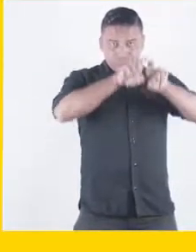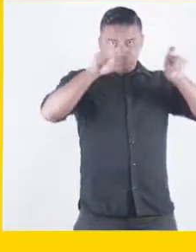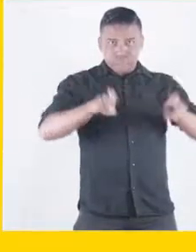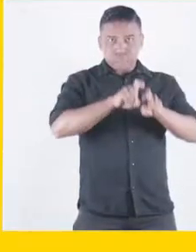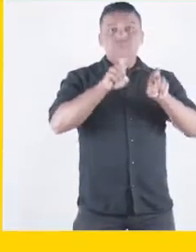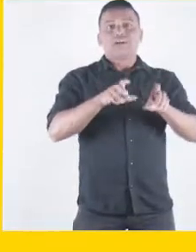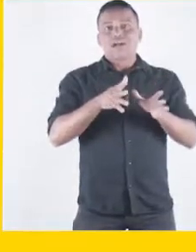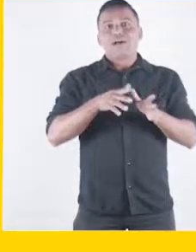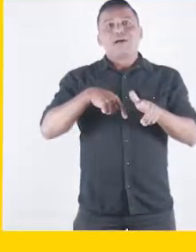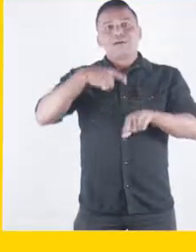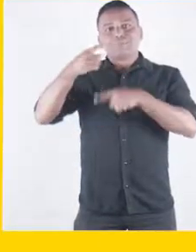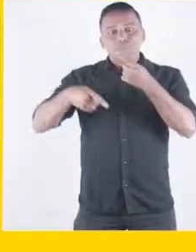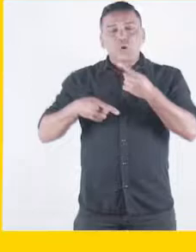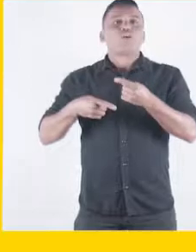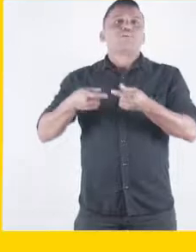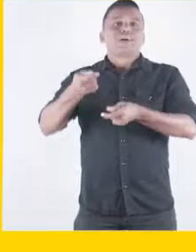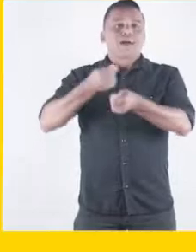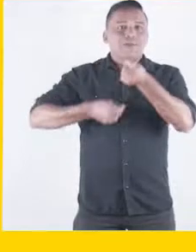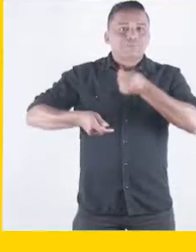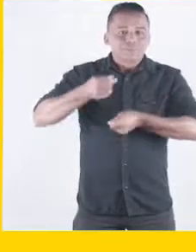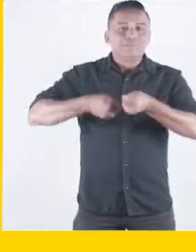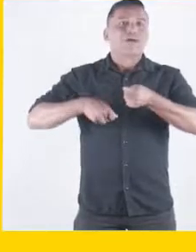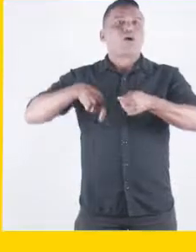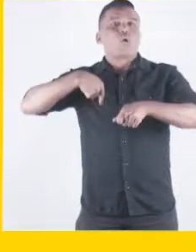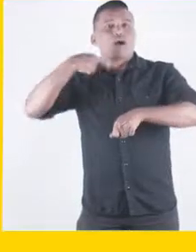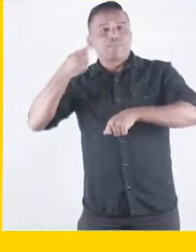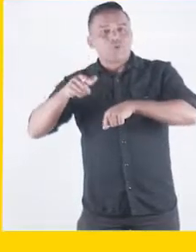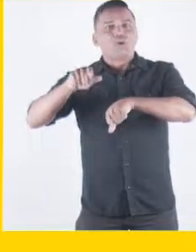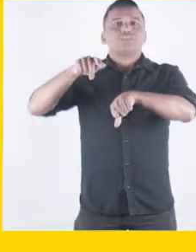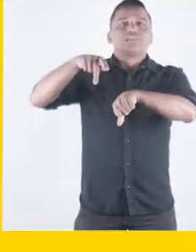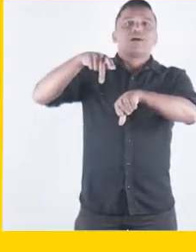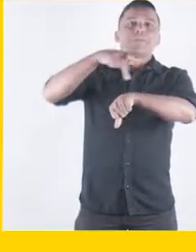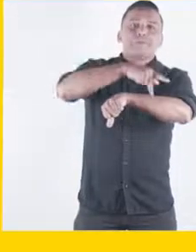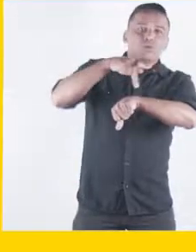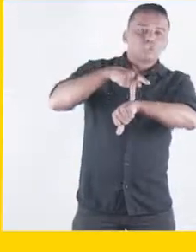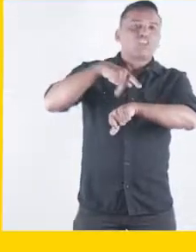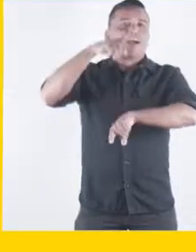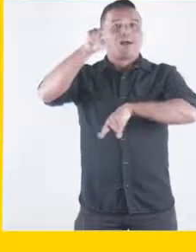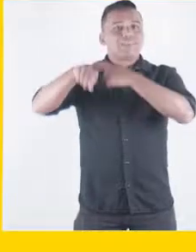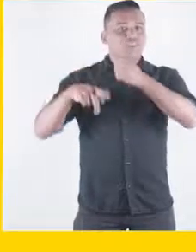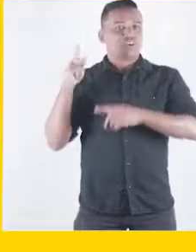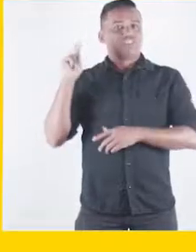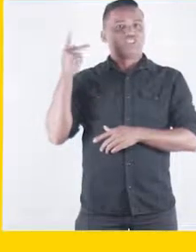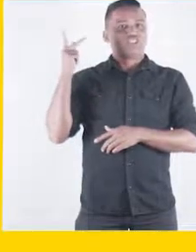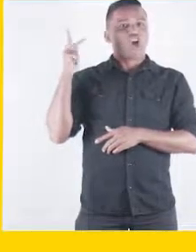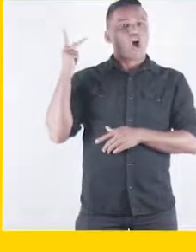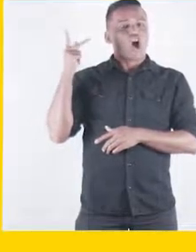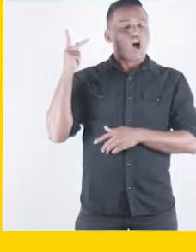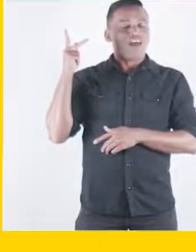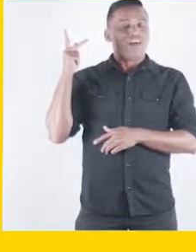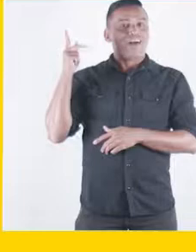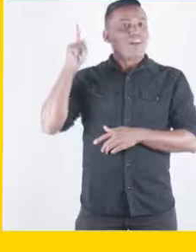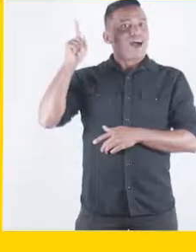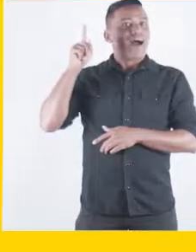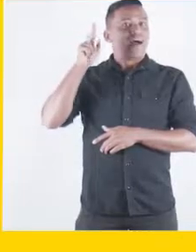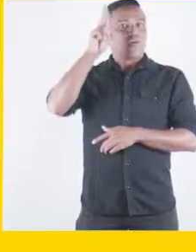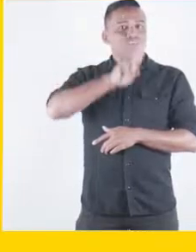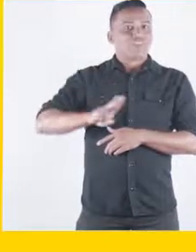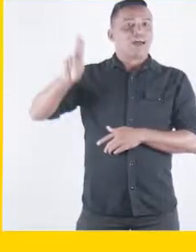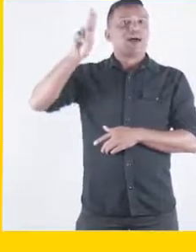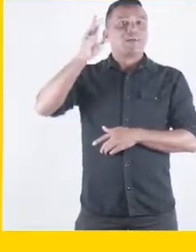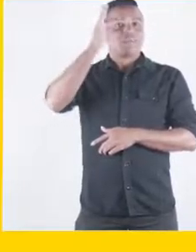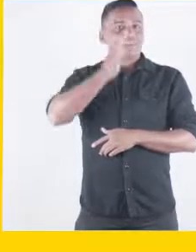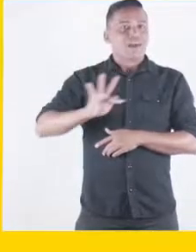fiz pedagogia e, finalmente, eu fiz História Comparada na Universidade Federal do Rio de Janeiro.